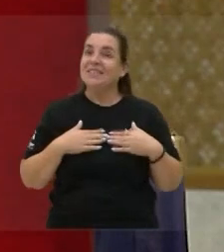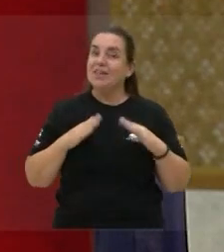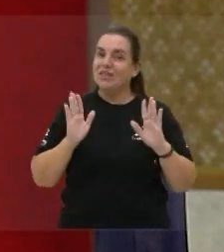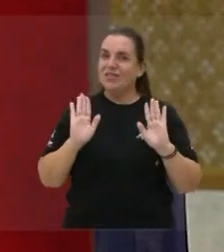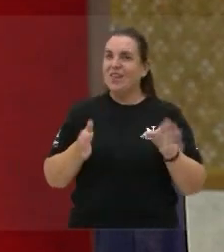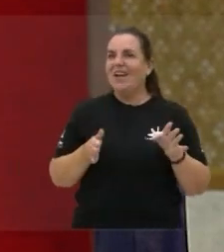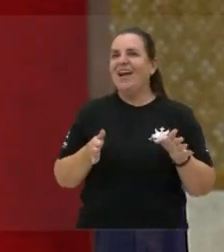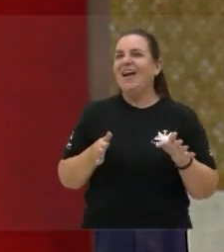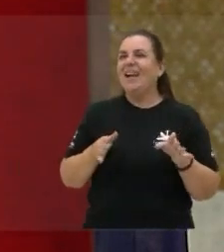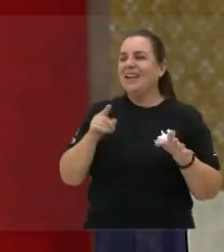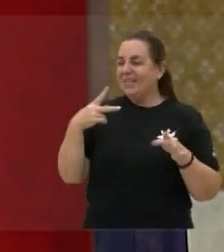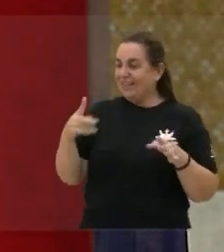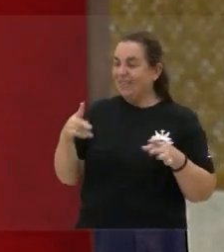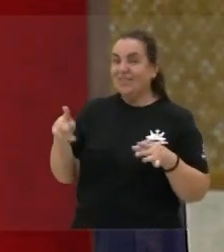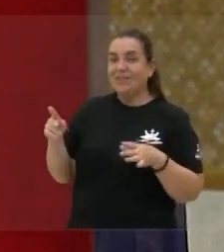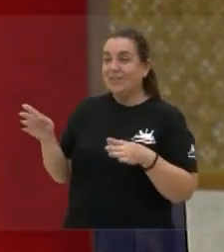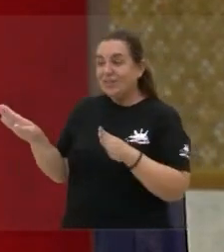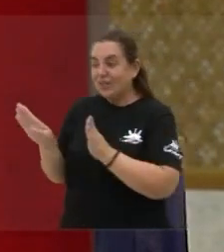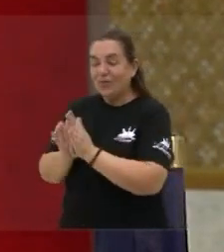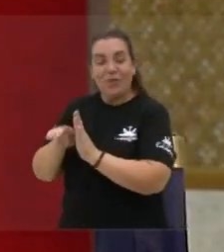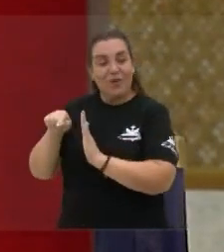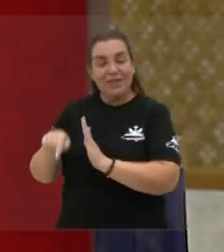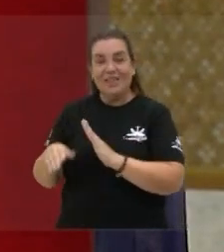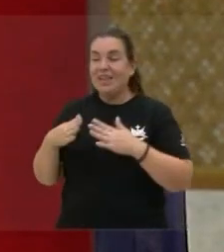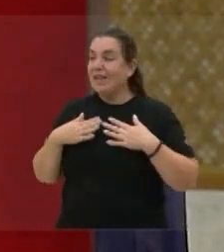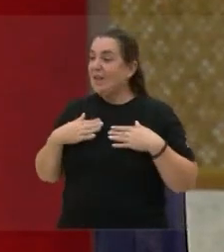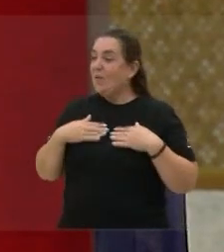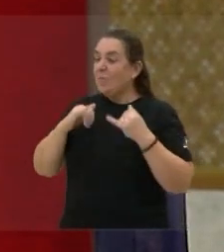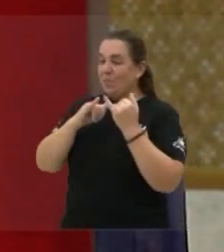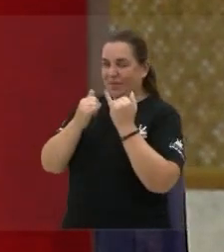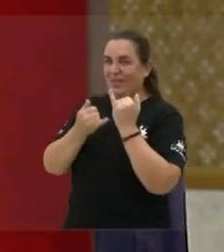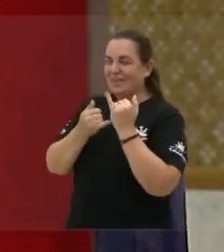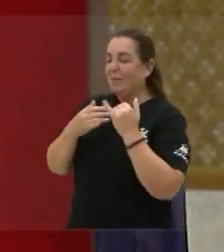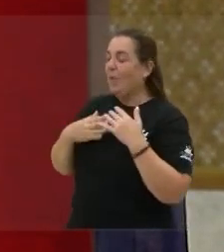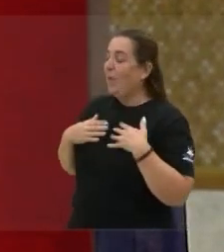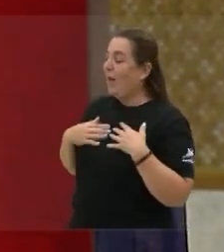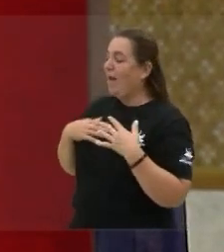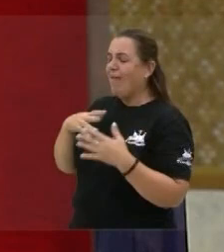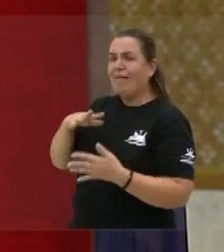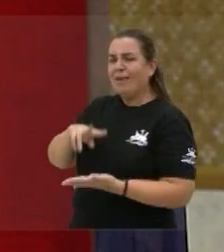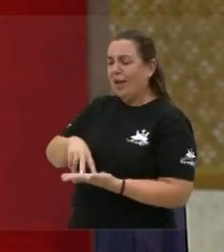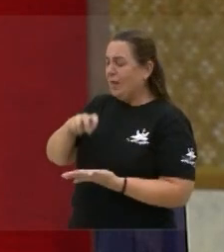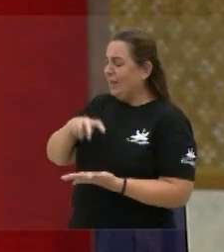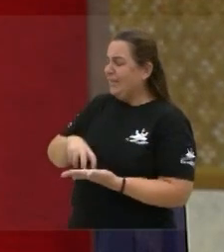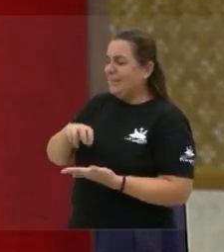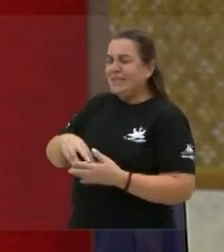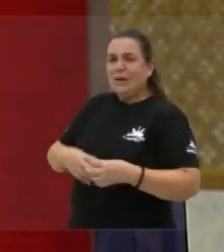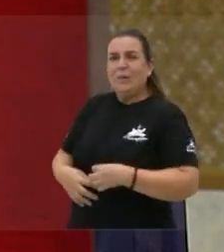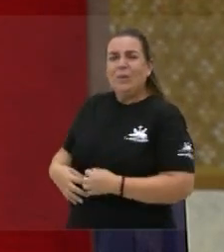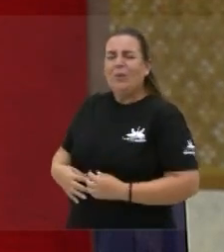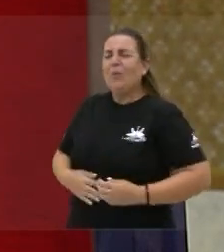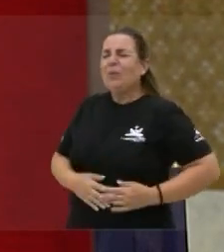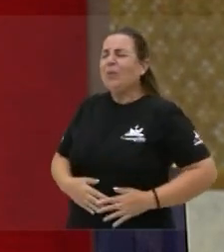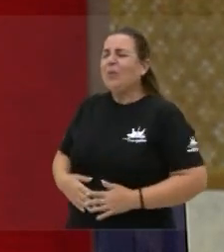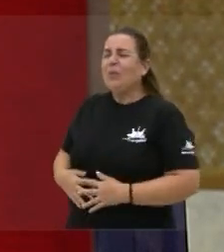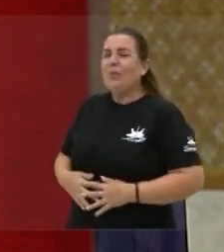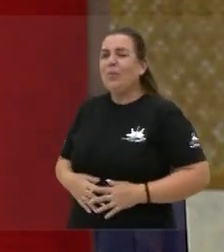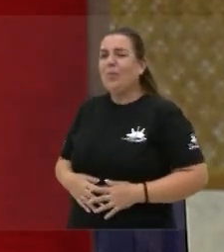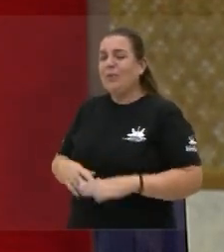Logo que a tua saudação chegou aos meus ouvidos, a criança pulou de alegria no meu